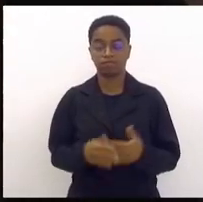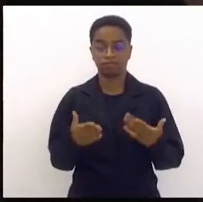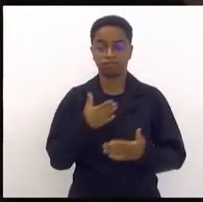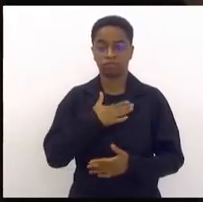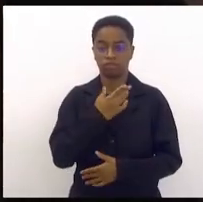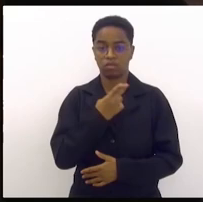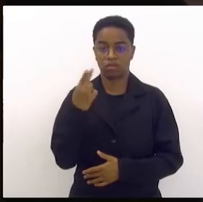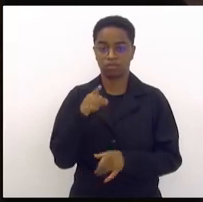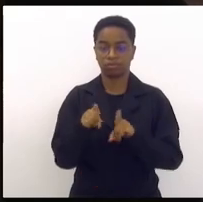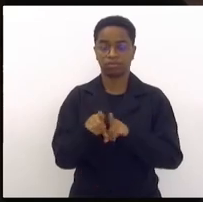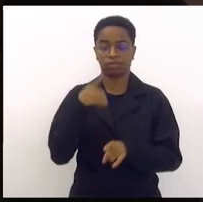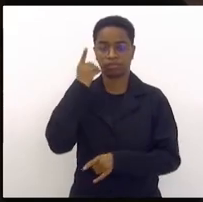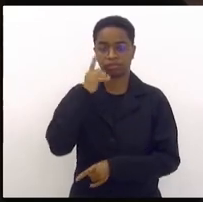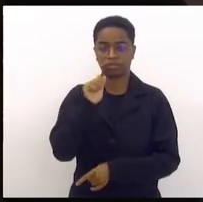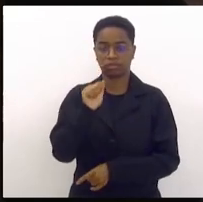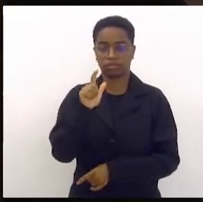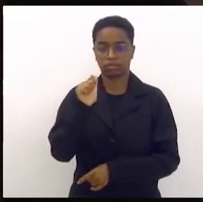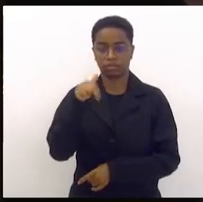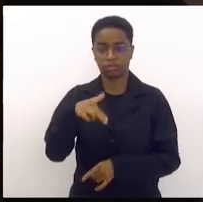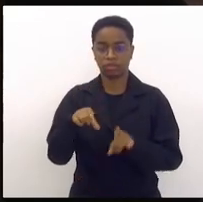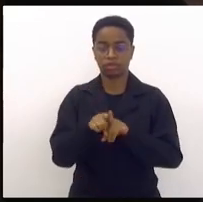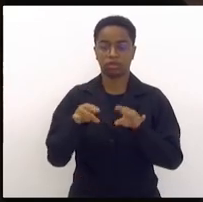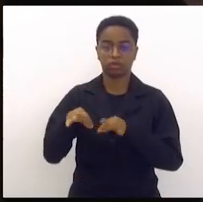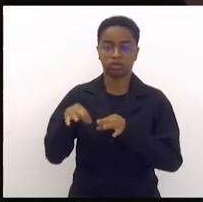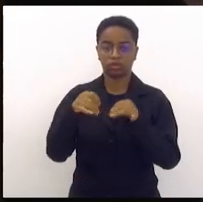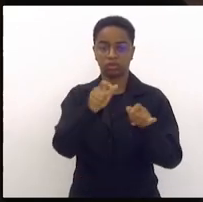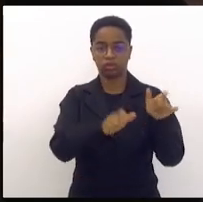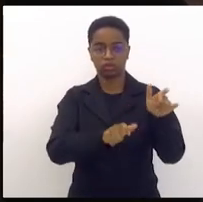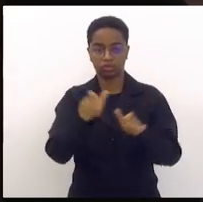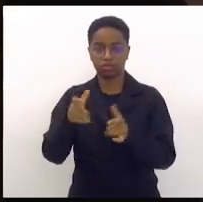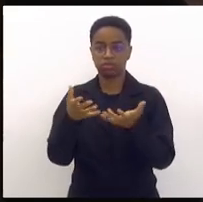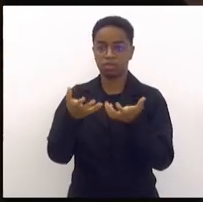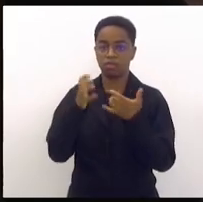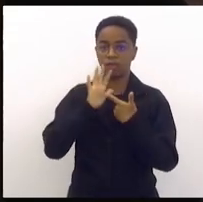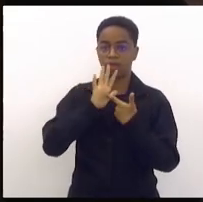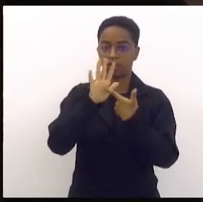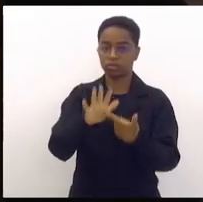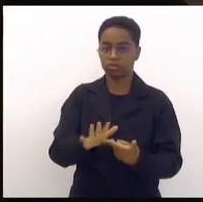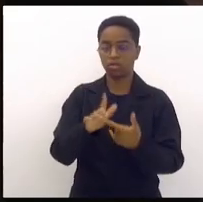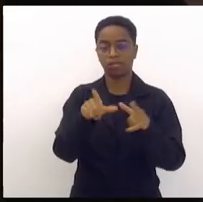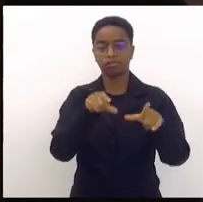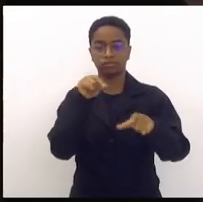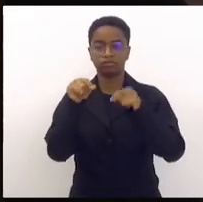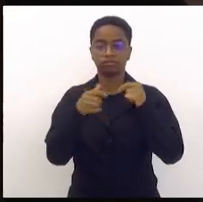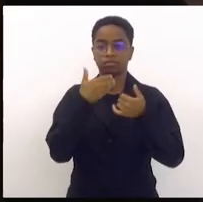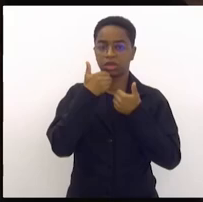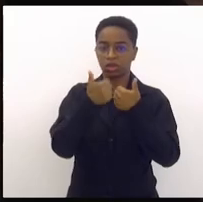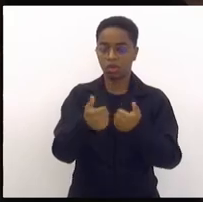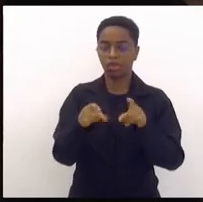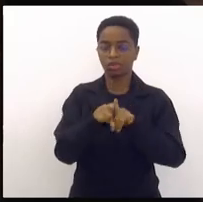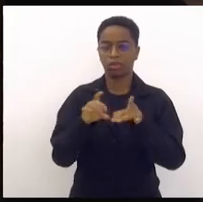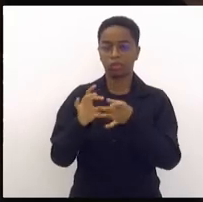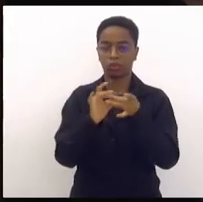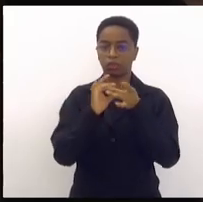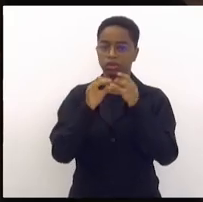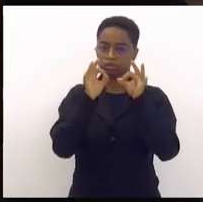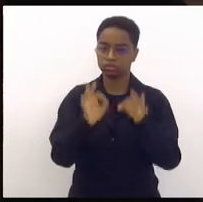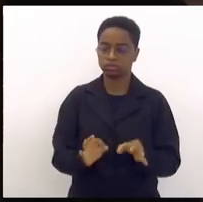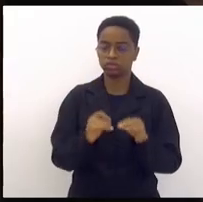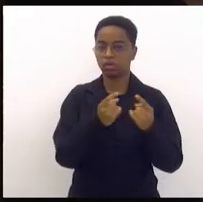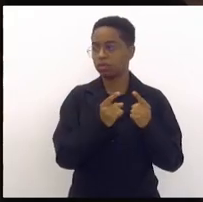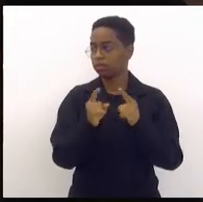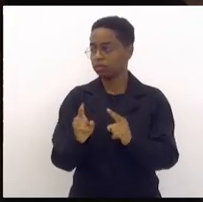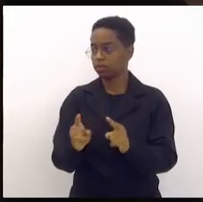deputado Alan Lopes, entre o nome de todos aqueles que querem apresentar uma alternativa viável, unida e coesa